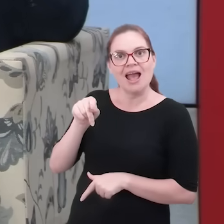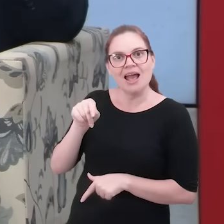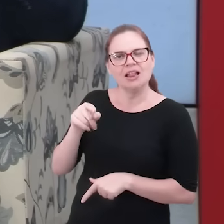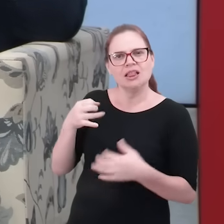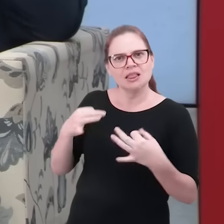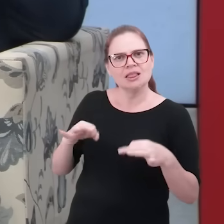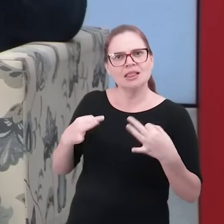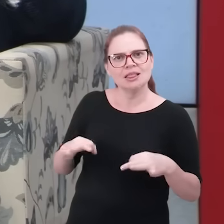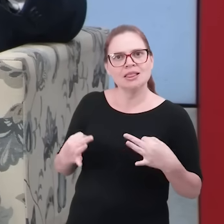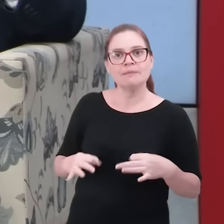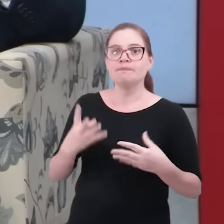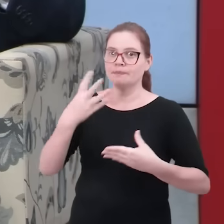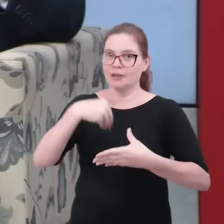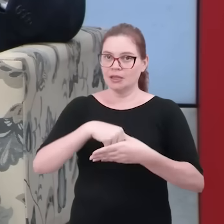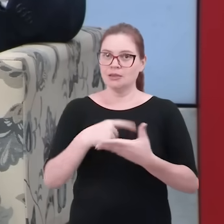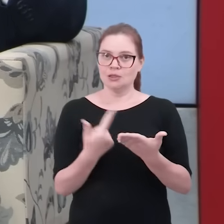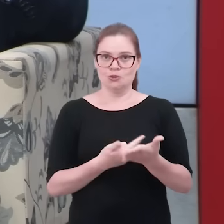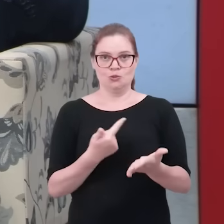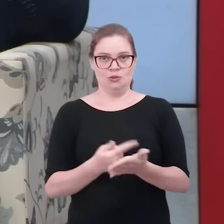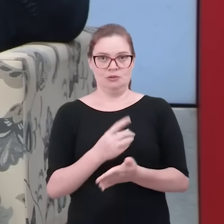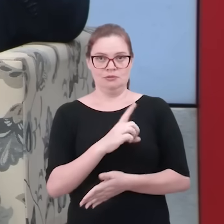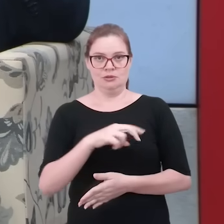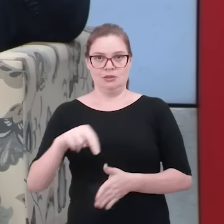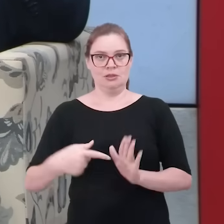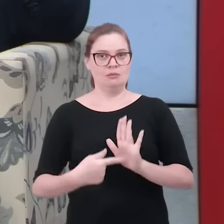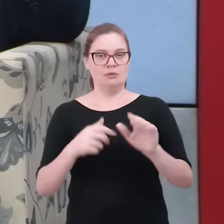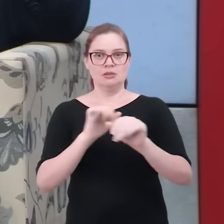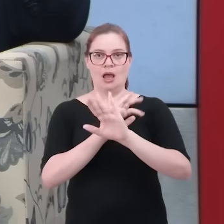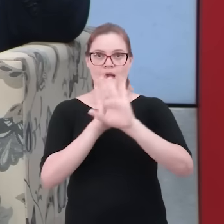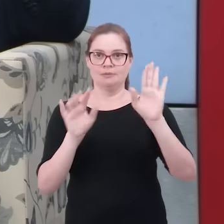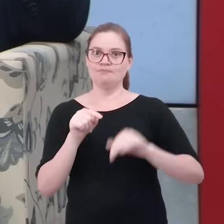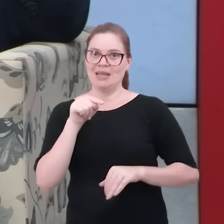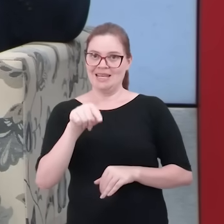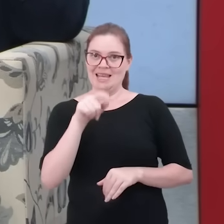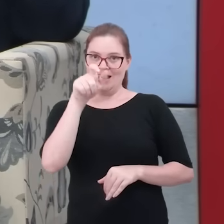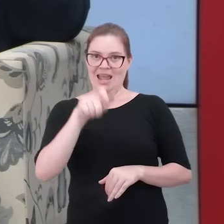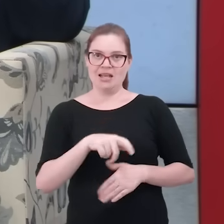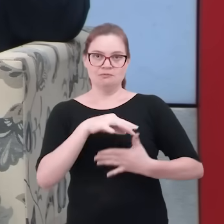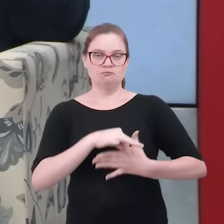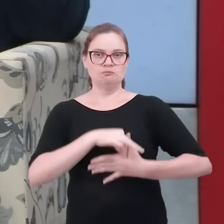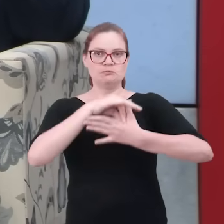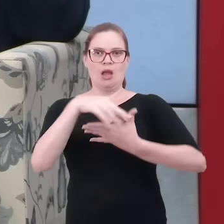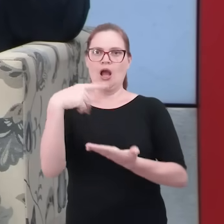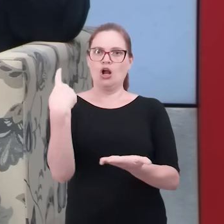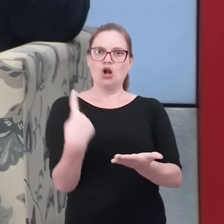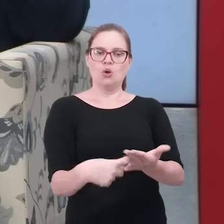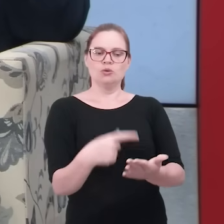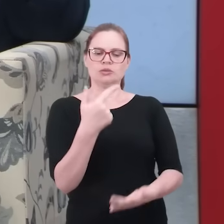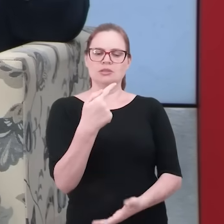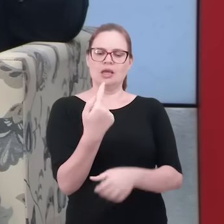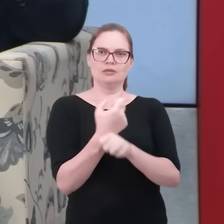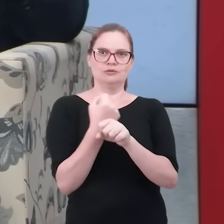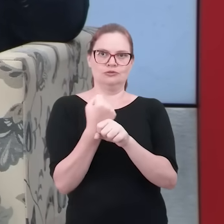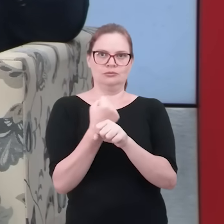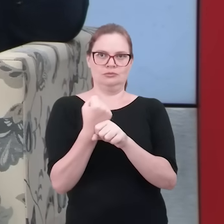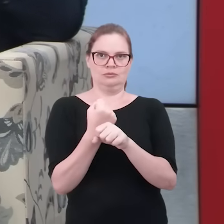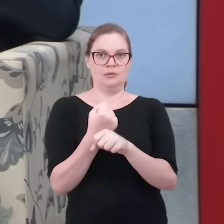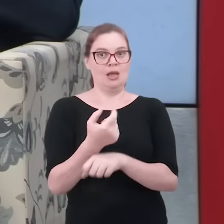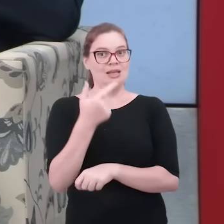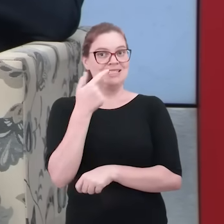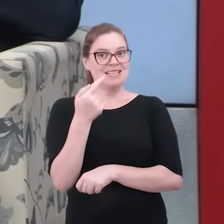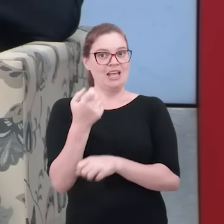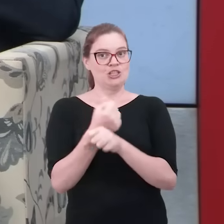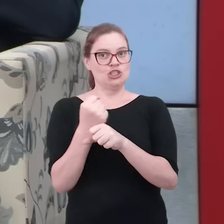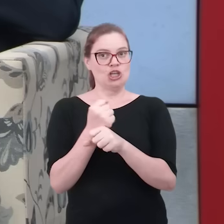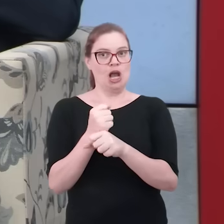está nas profecias de Daniel. Ele firma um acordo por 7 anos. São 7 anos da